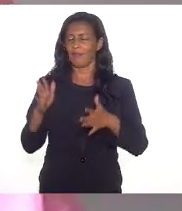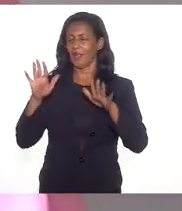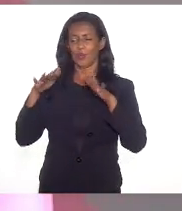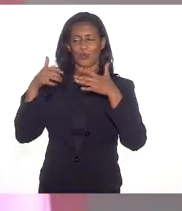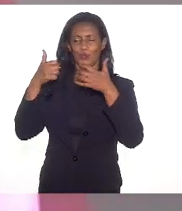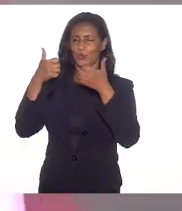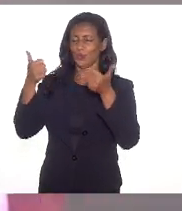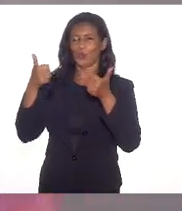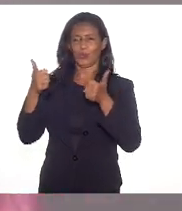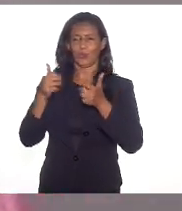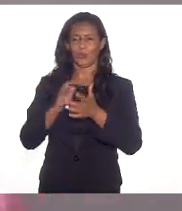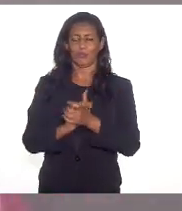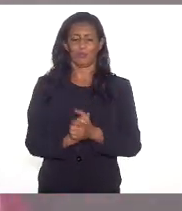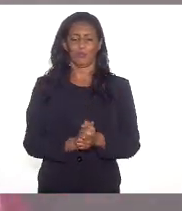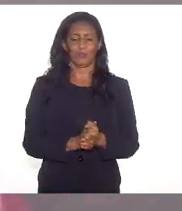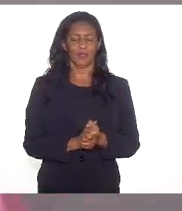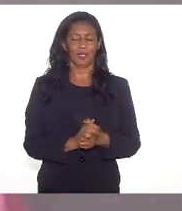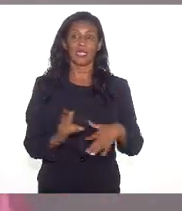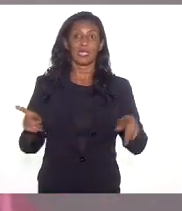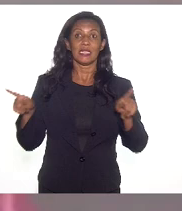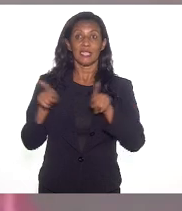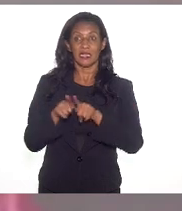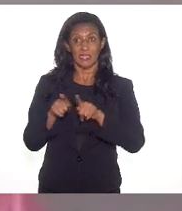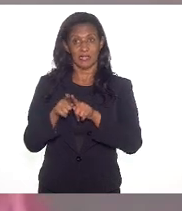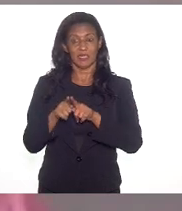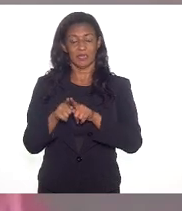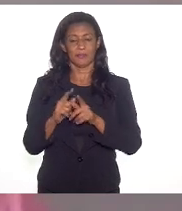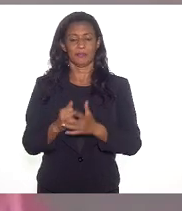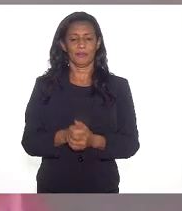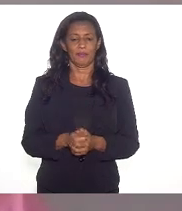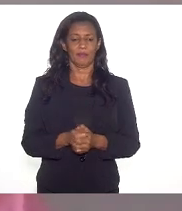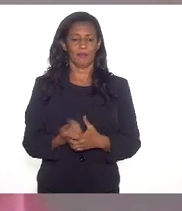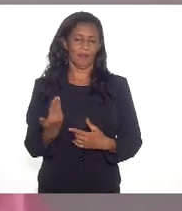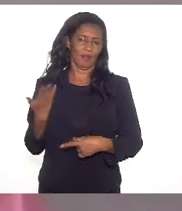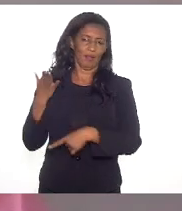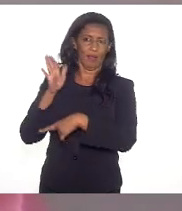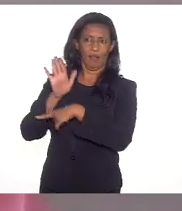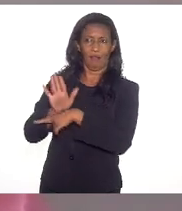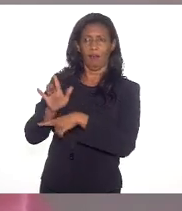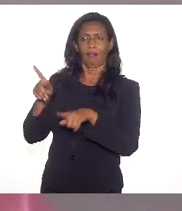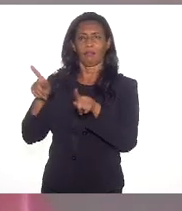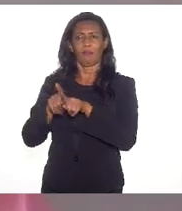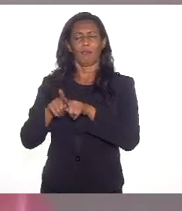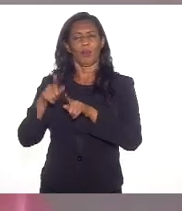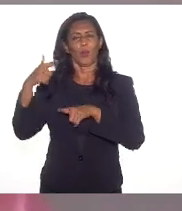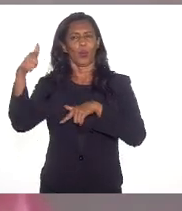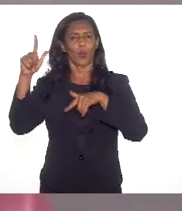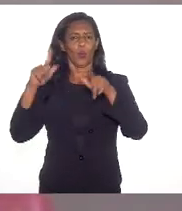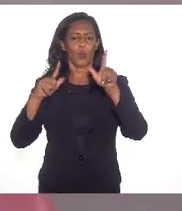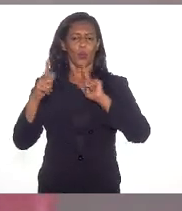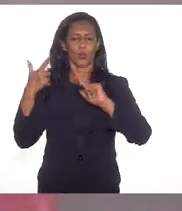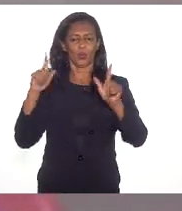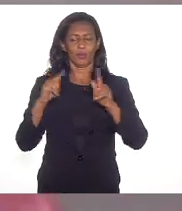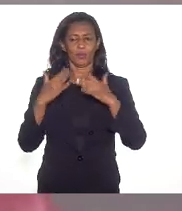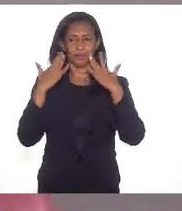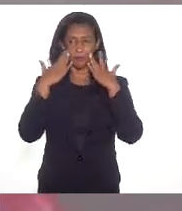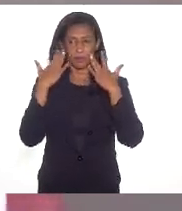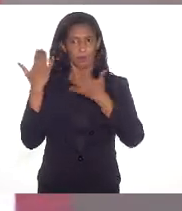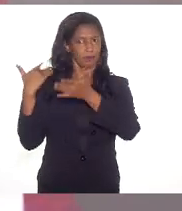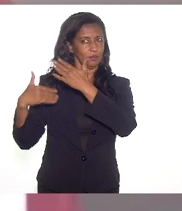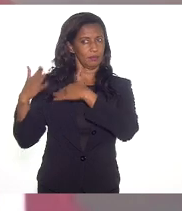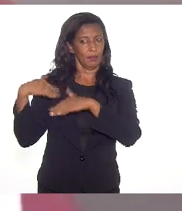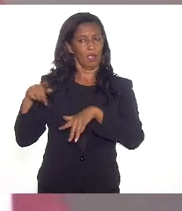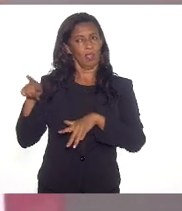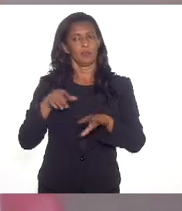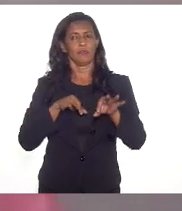aqui para declarar e acho que reiterar muito, corroborar com outras declarações anteriores, manifestações em relação a